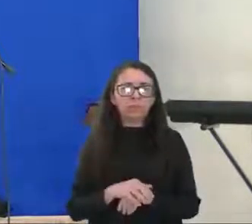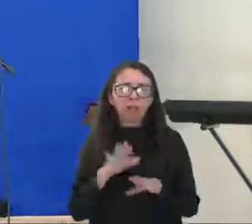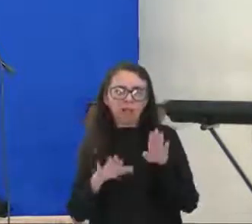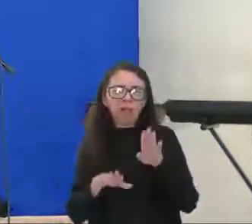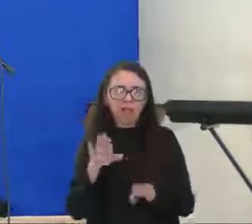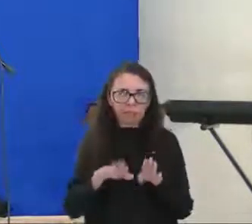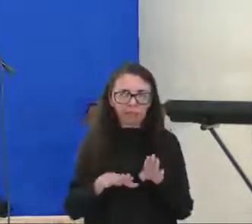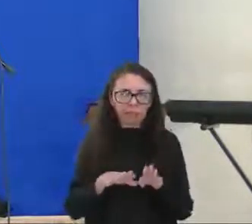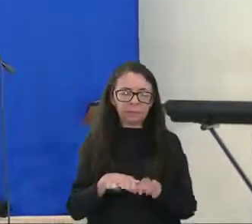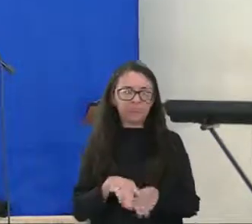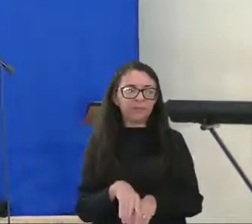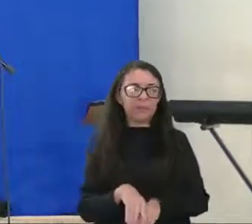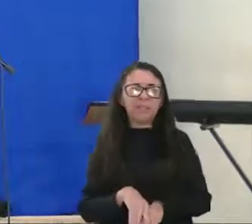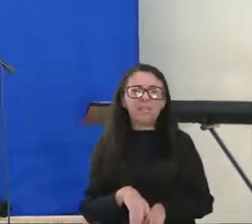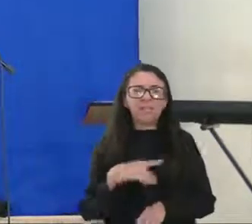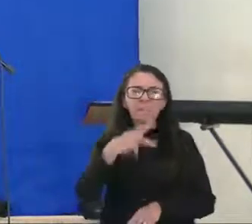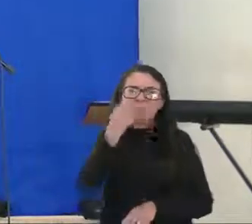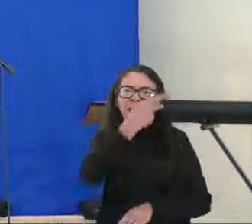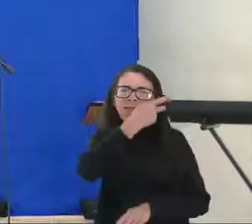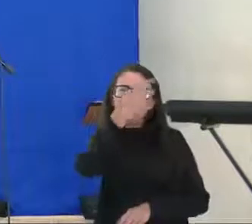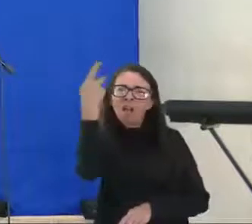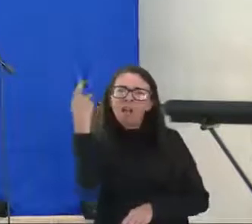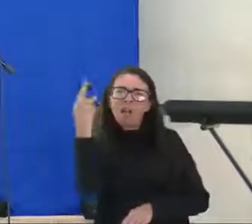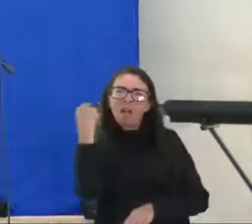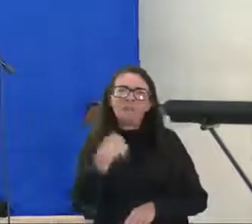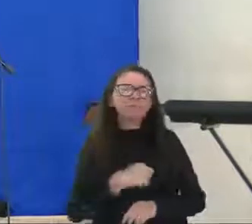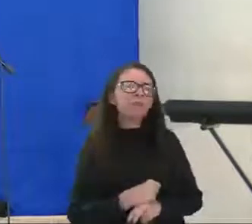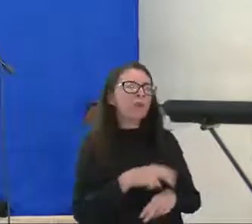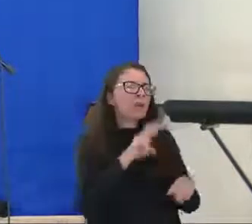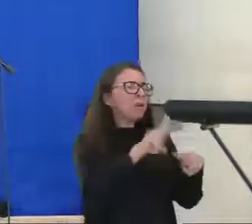Olha! Tem que dar mais honra ainda.